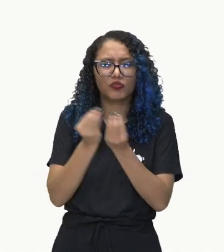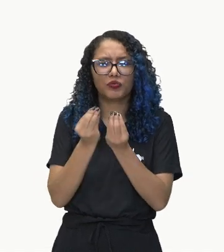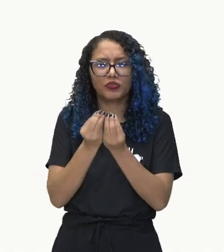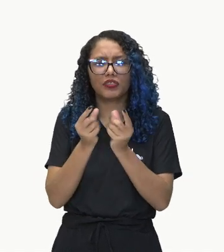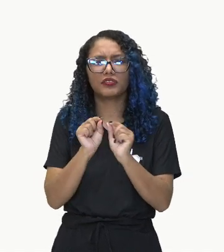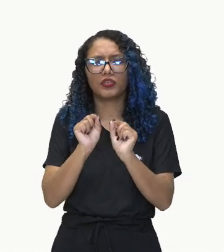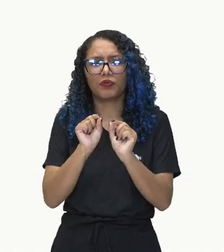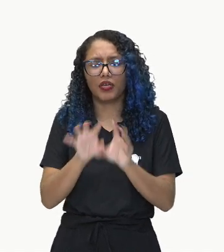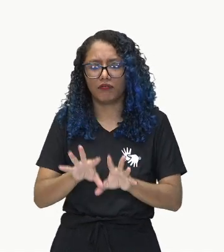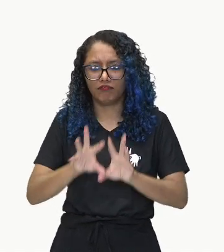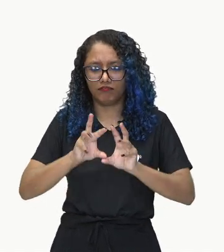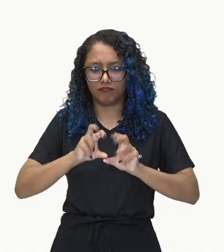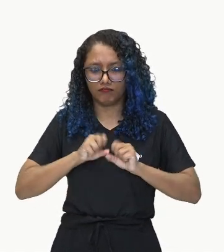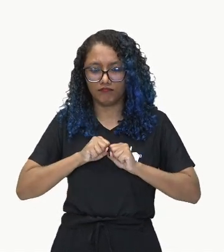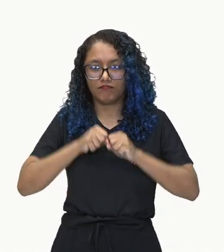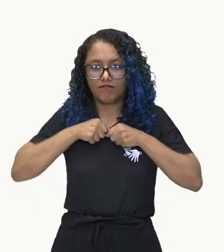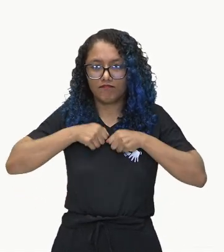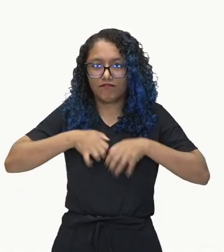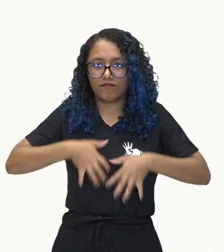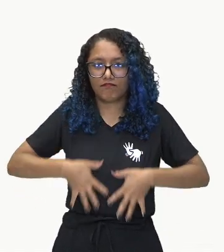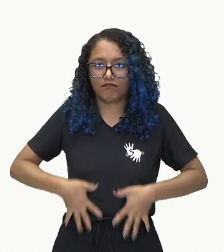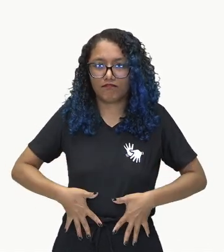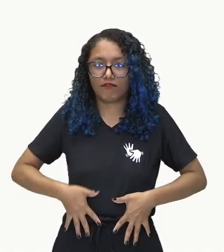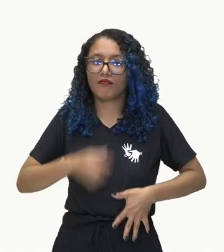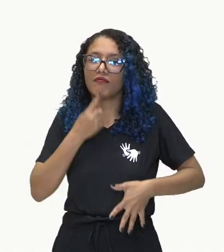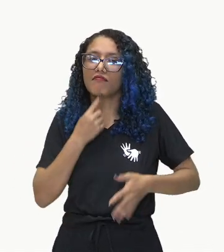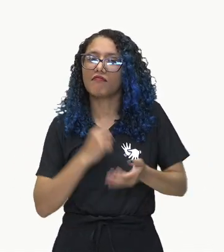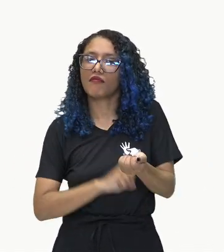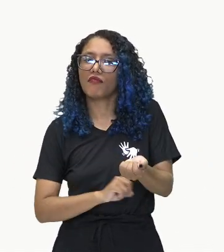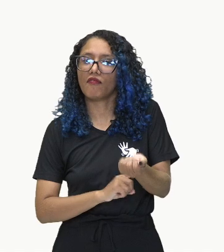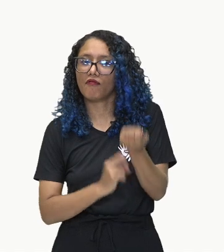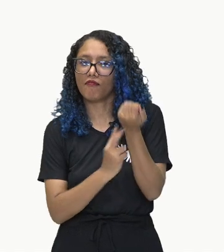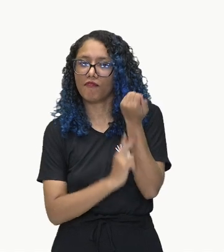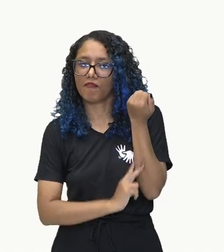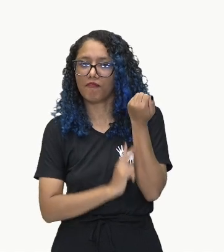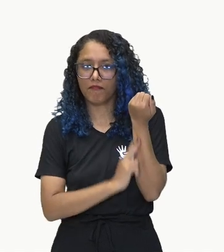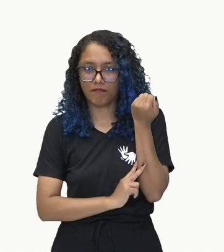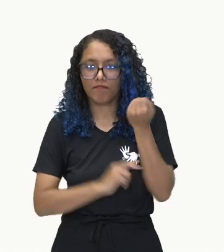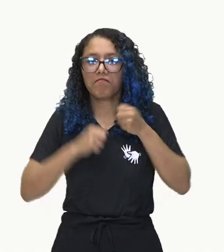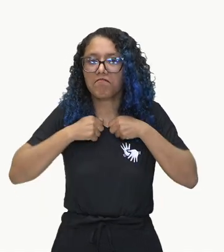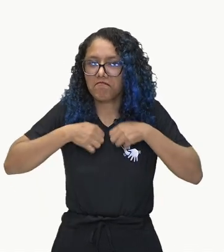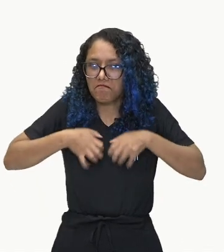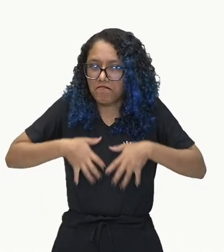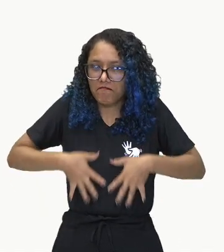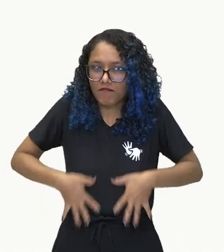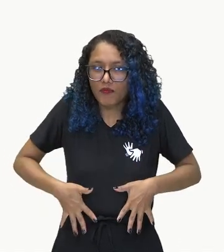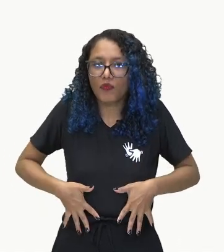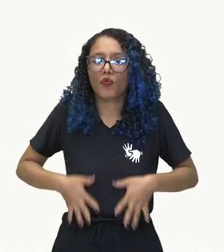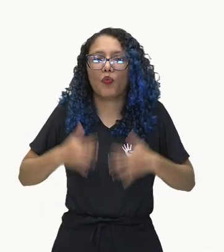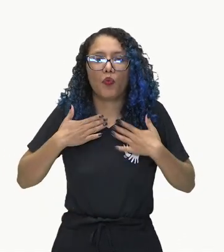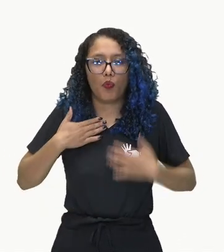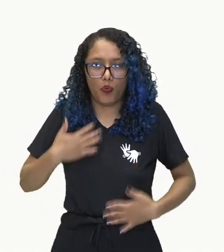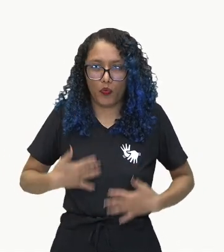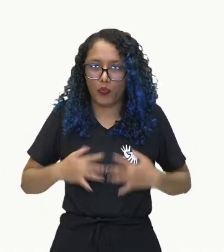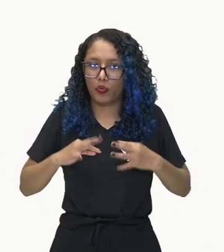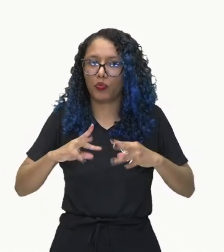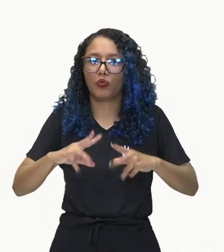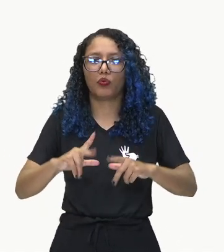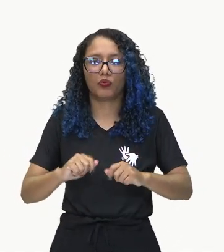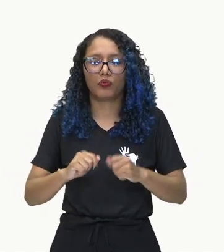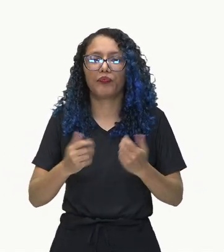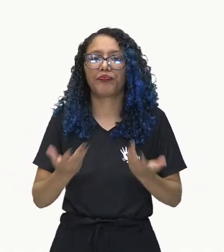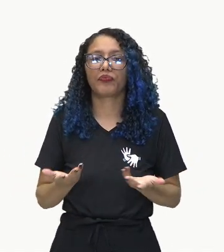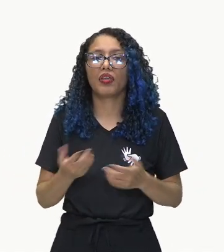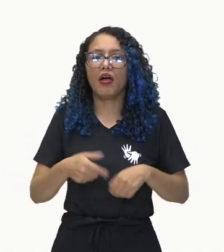na corrente sanguínea. E qual é o papel do intestino grosso? Nesse momento, o